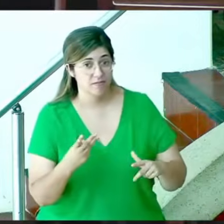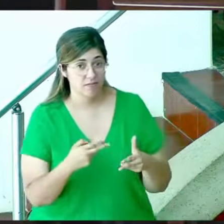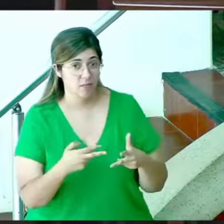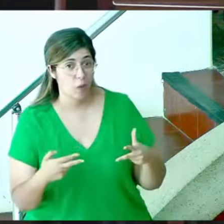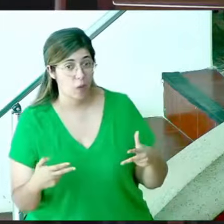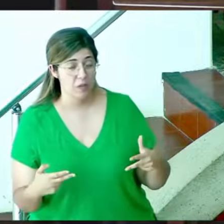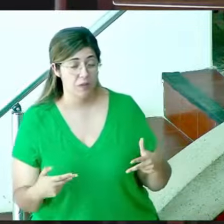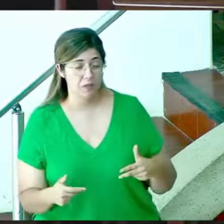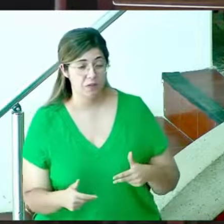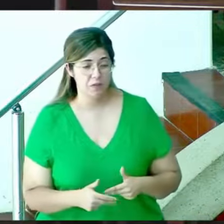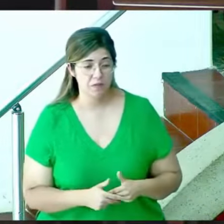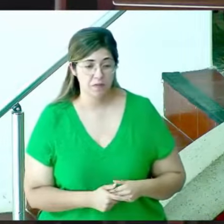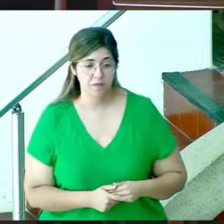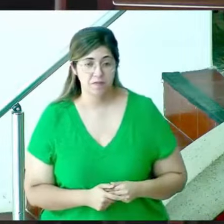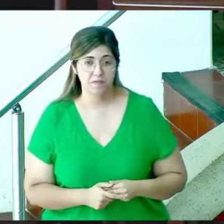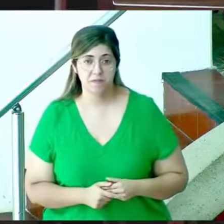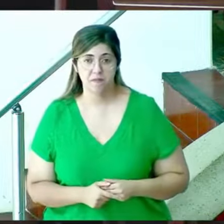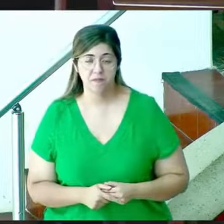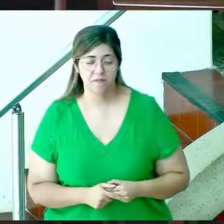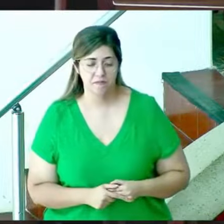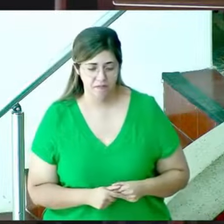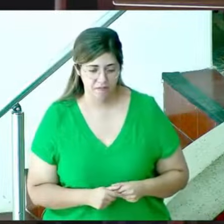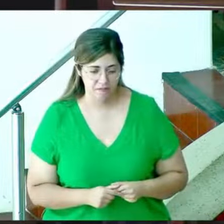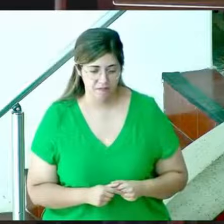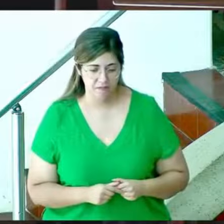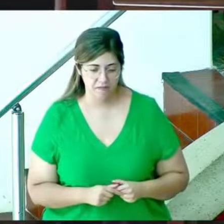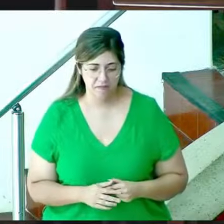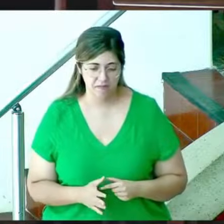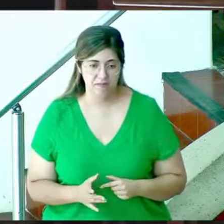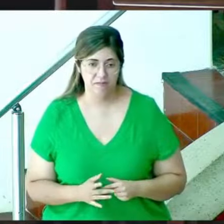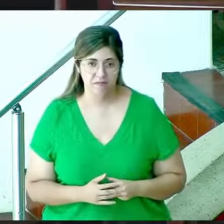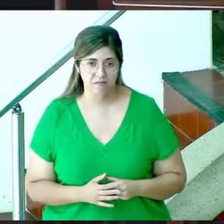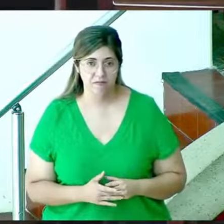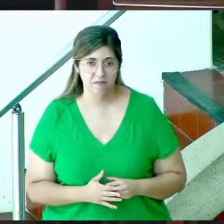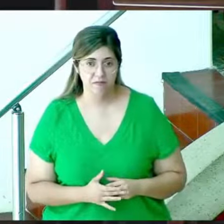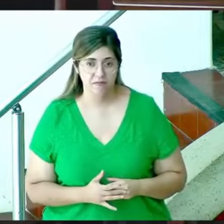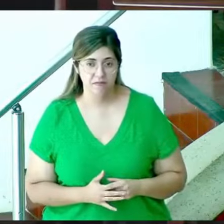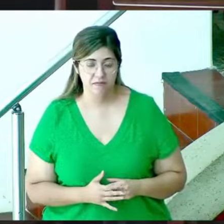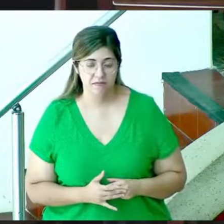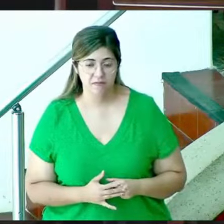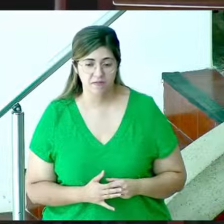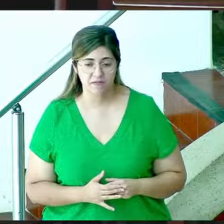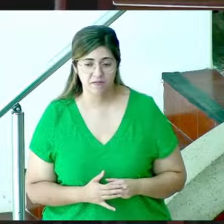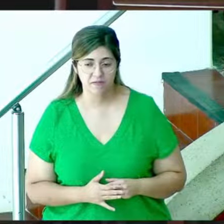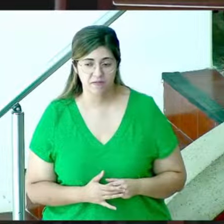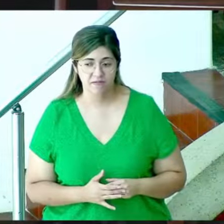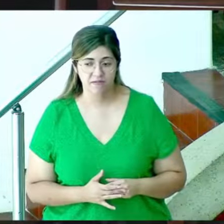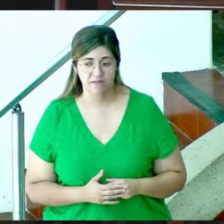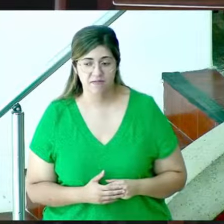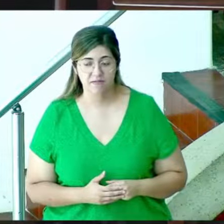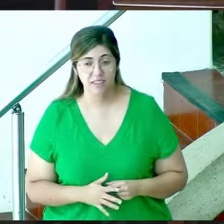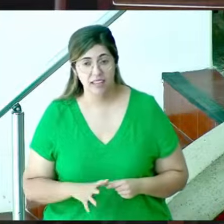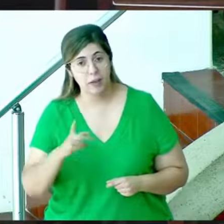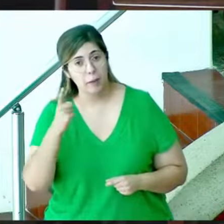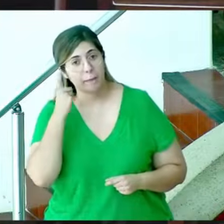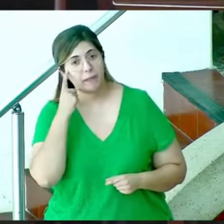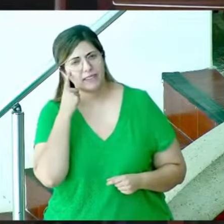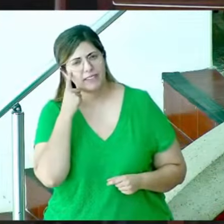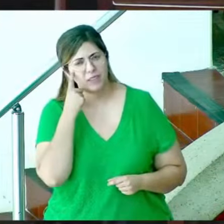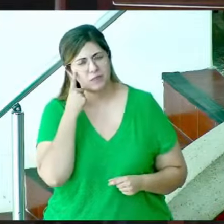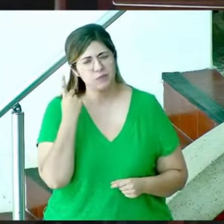ver o que será que ele está falando aqui. Barbaridade, eu não tenho. E essa outra, também não tenho. E a